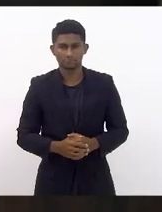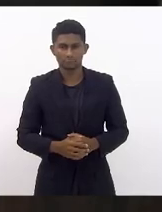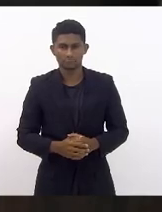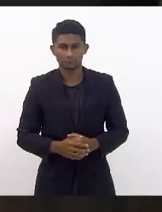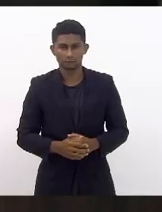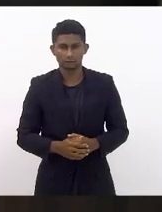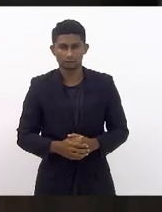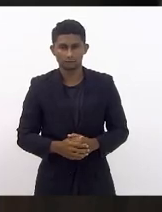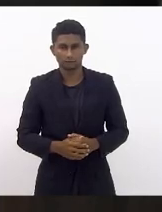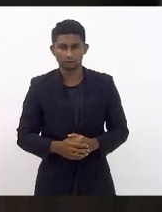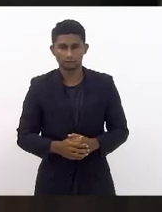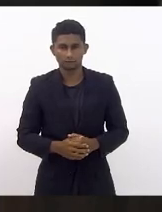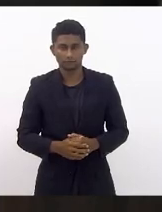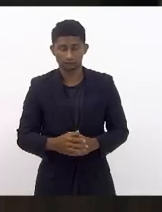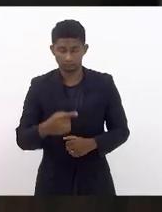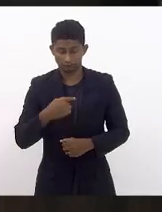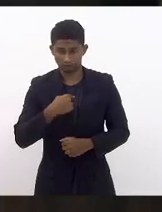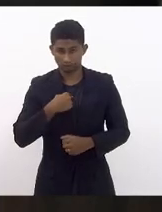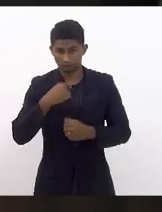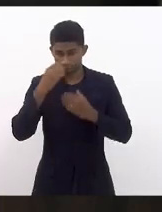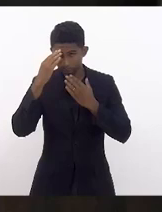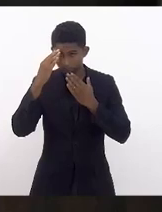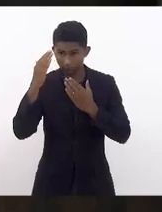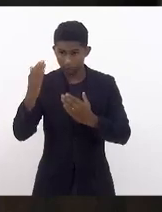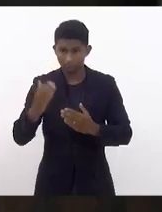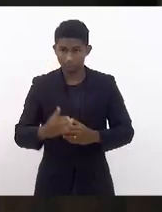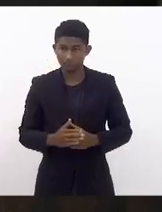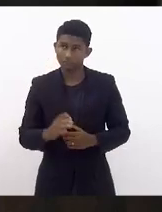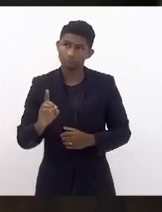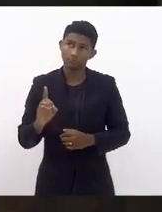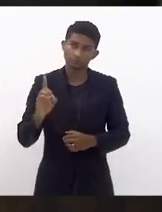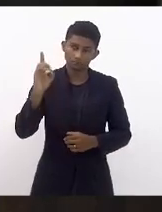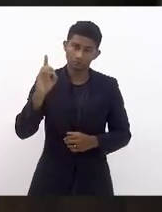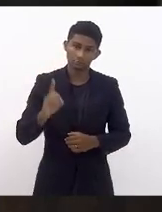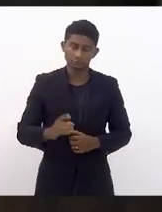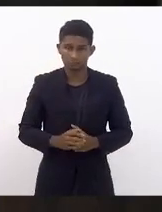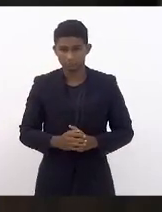E eu gostaria de agradecer a Deus